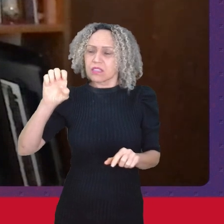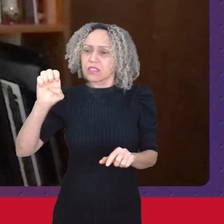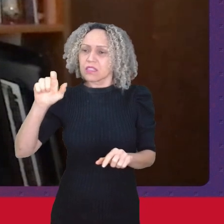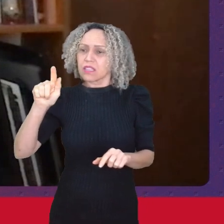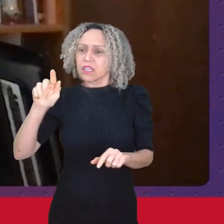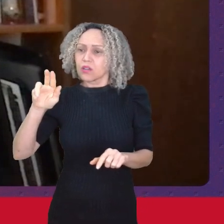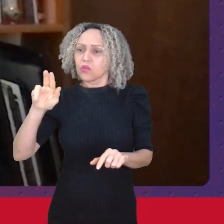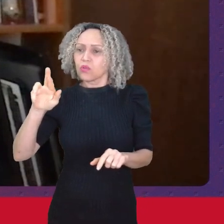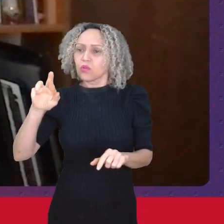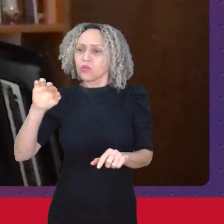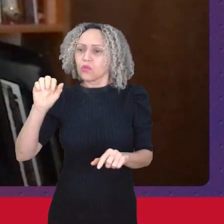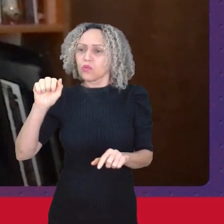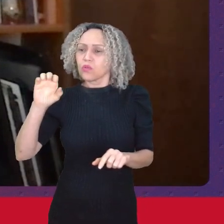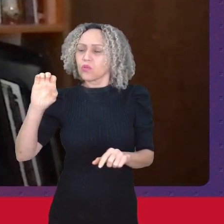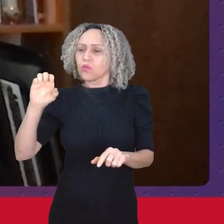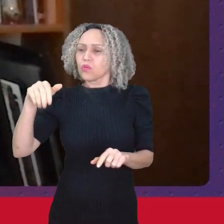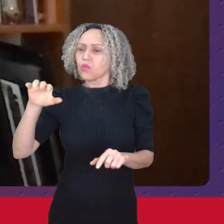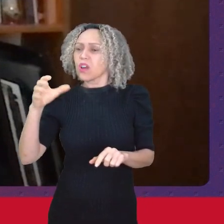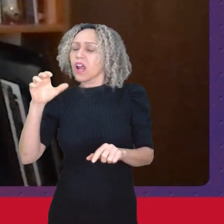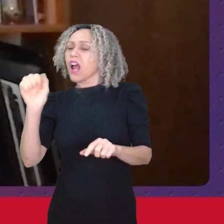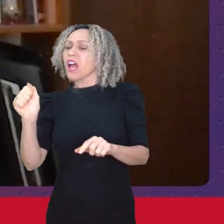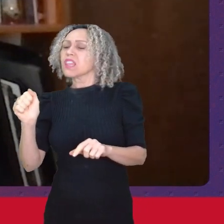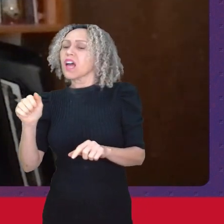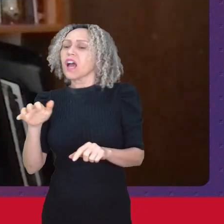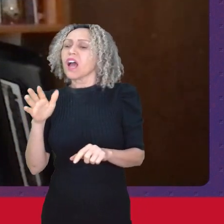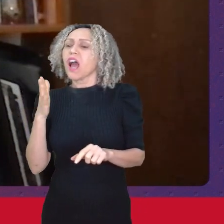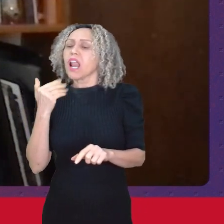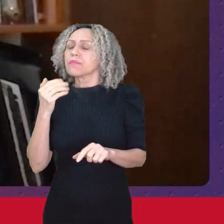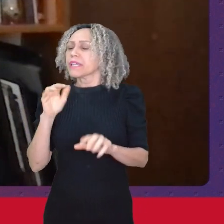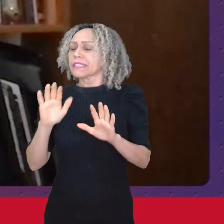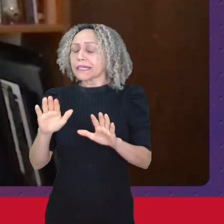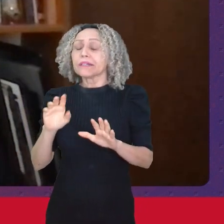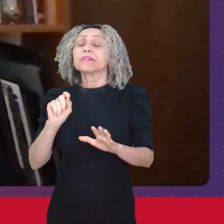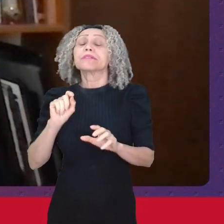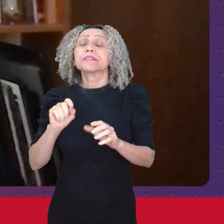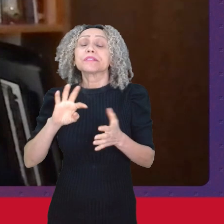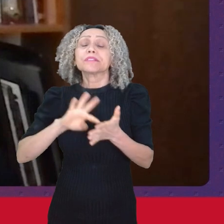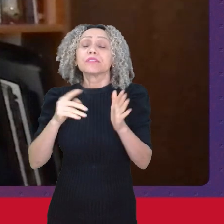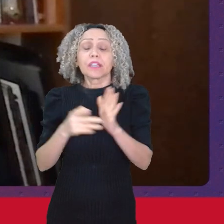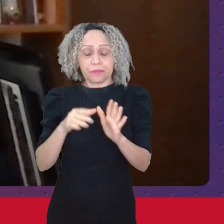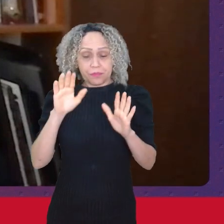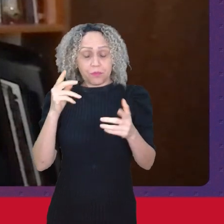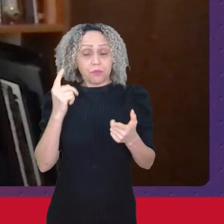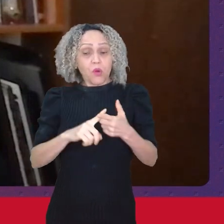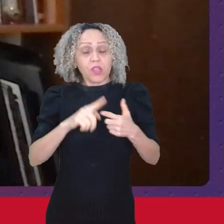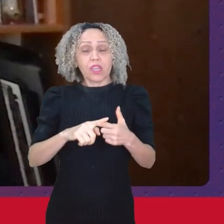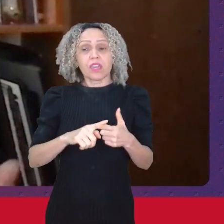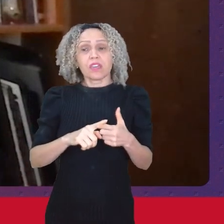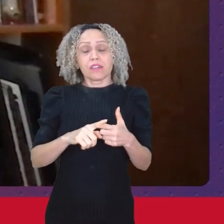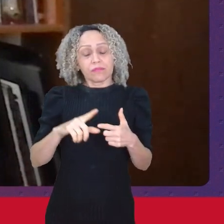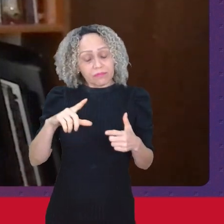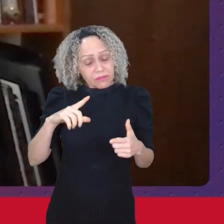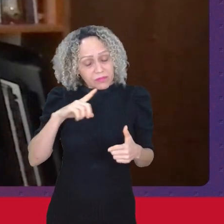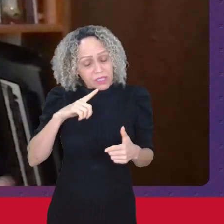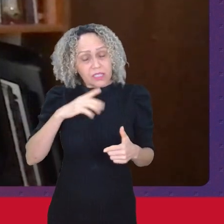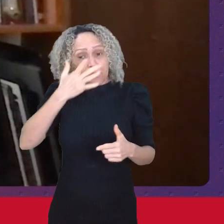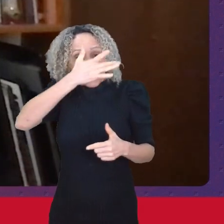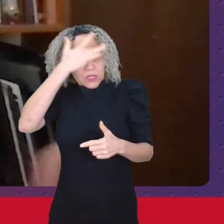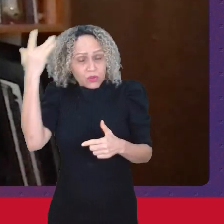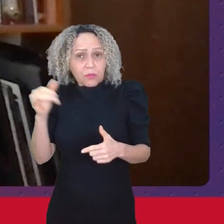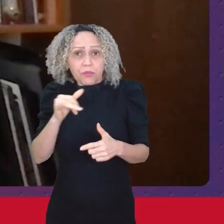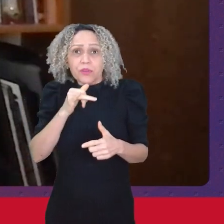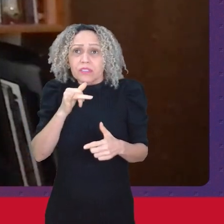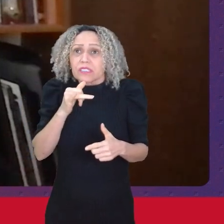comendo nada, que está numa situação de ameaça da sua segurança alimentar e, portanto, ameaça